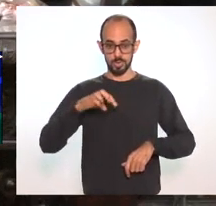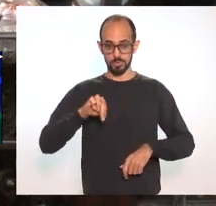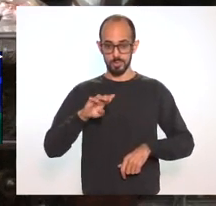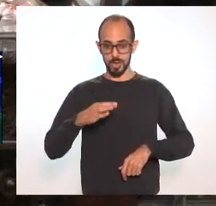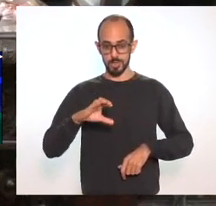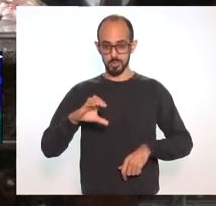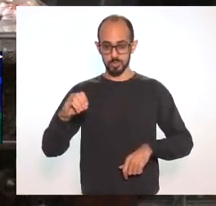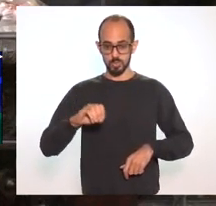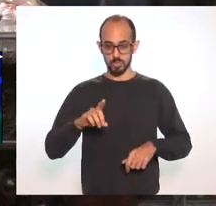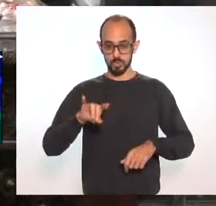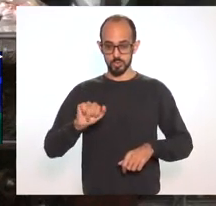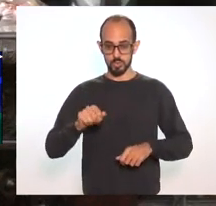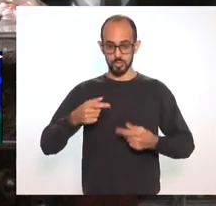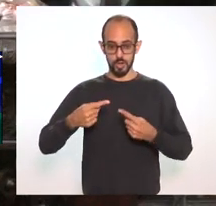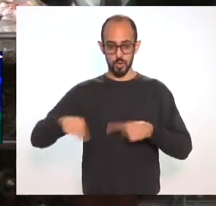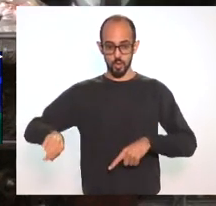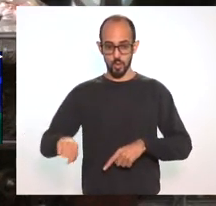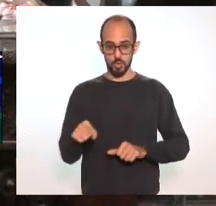Combate.